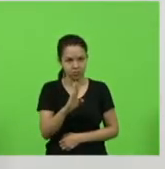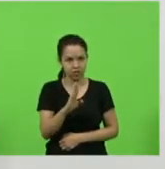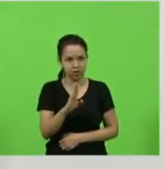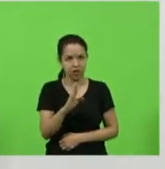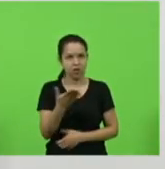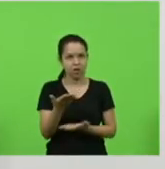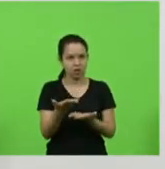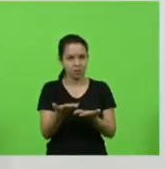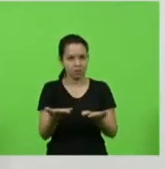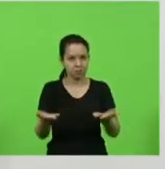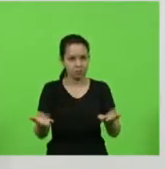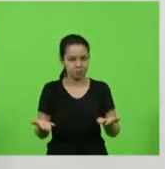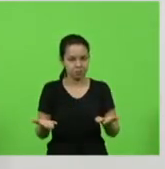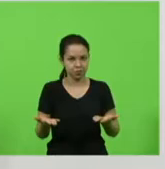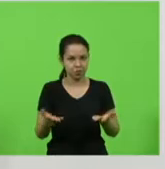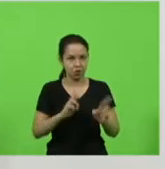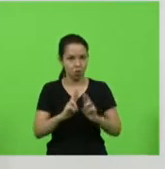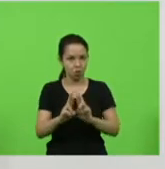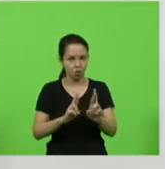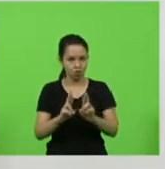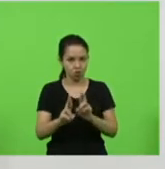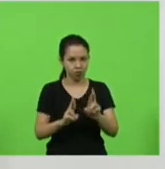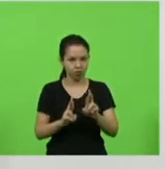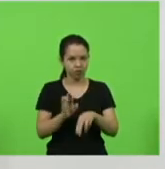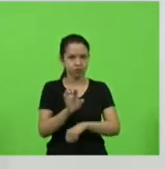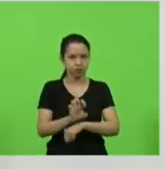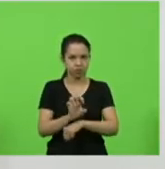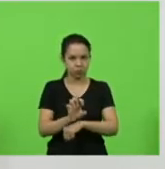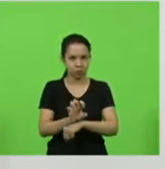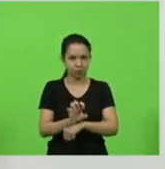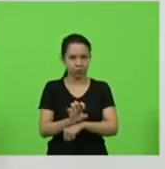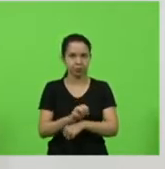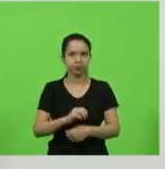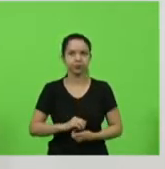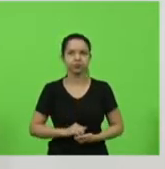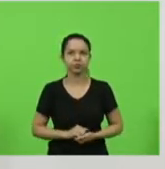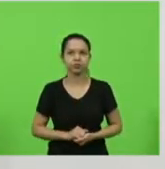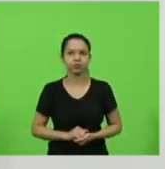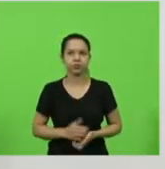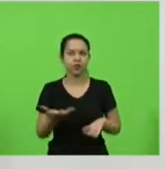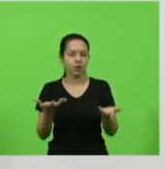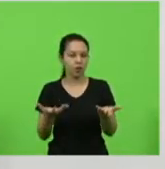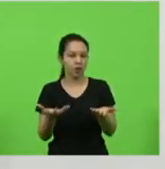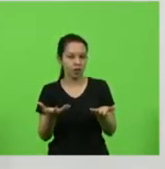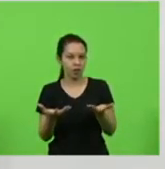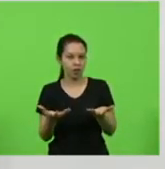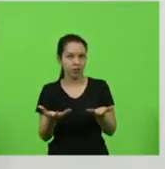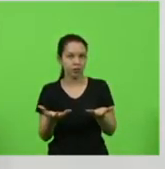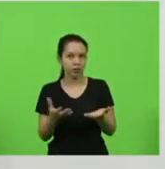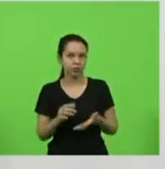nossas rodovias estaduais. E quero,